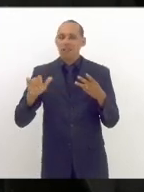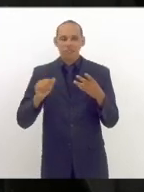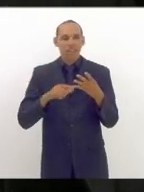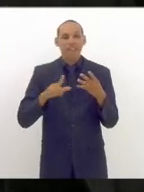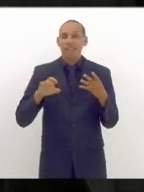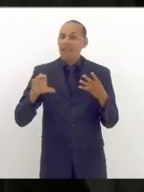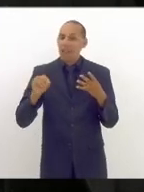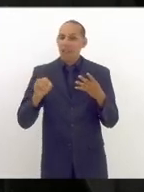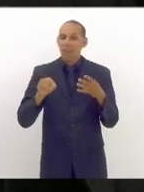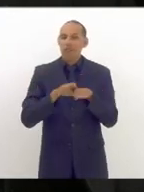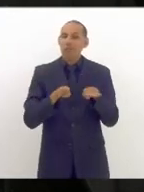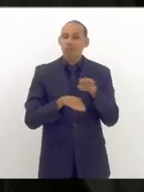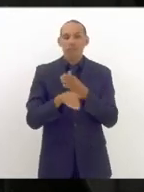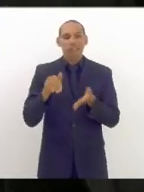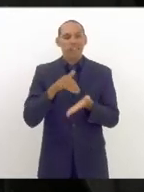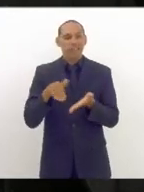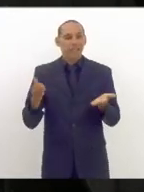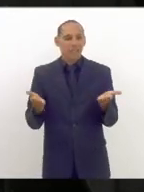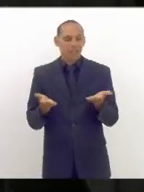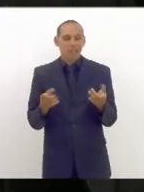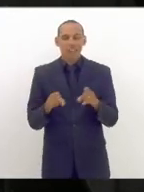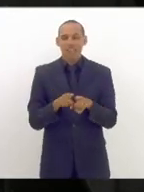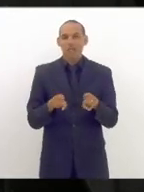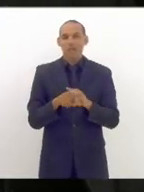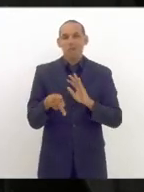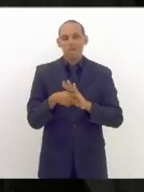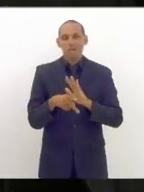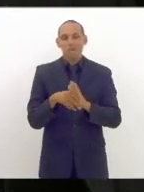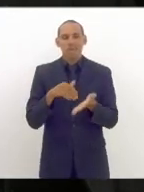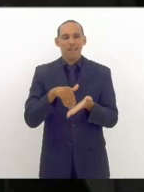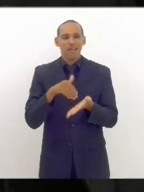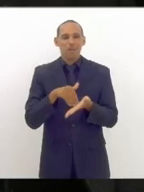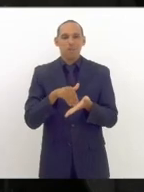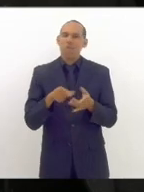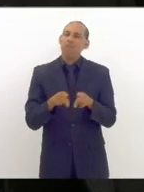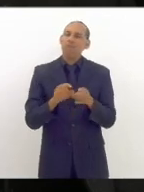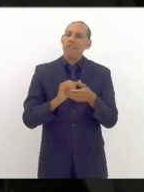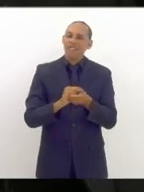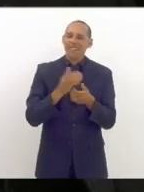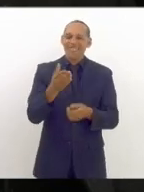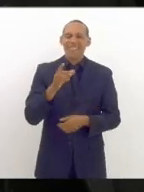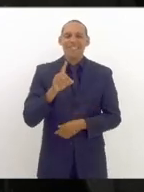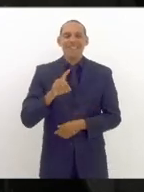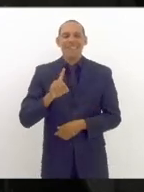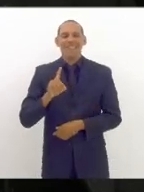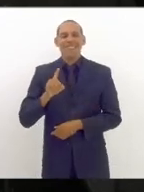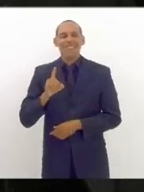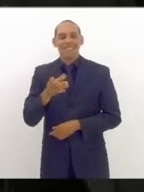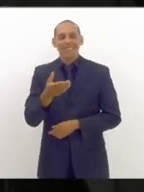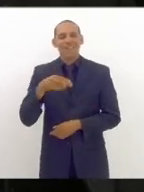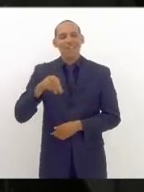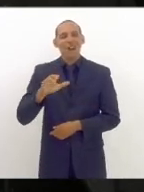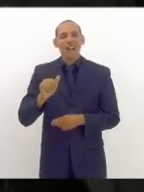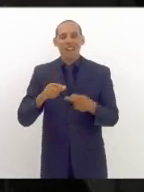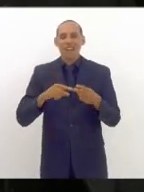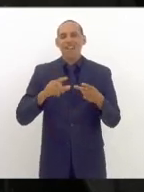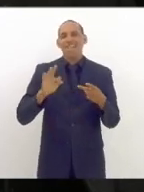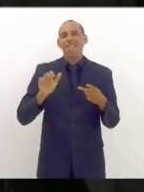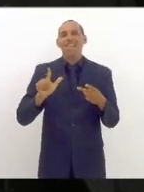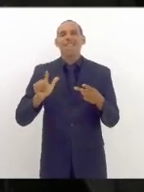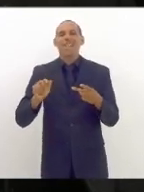são subsecretários hoje da secretaria. Não posso deixar de saudar aqui a dona Noca, a Flávia, o Vinícius, o Vitor